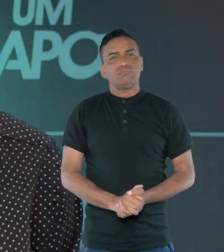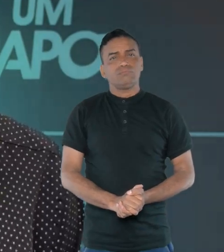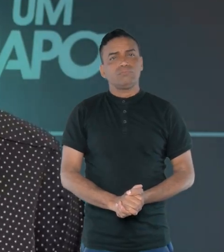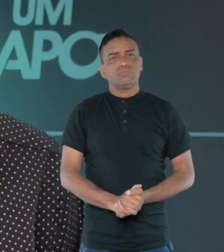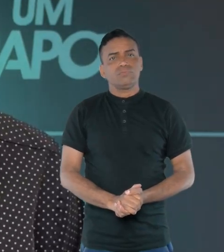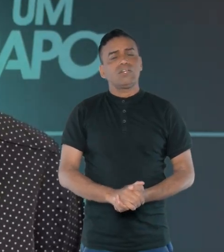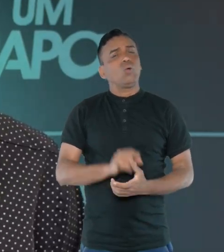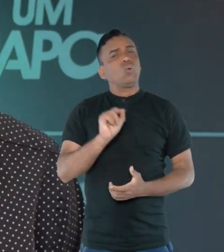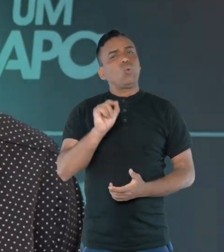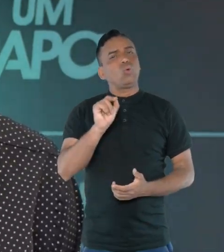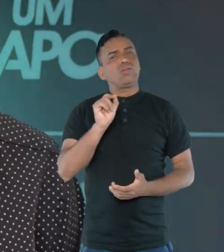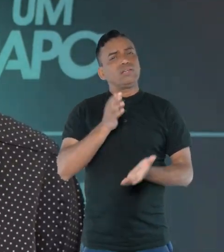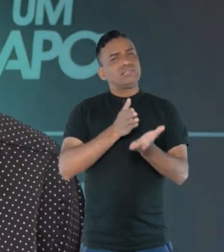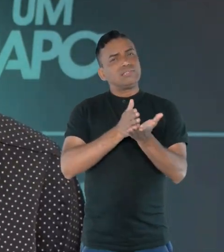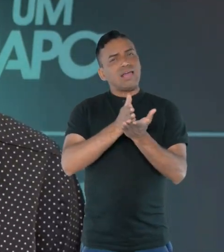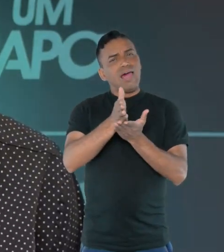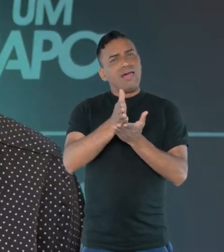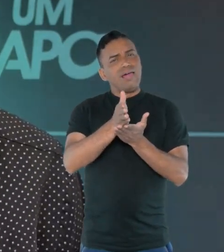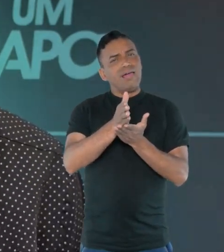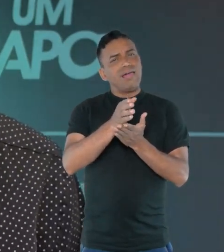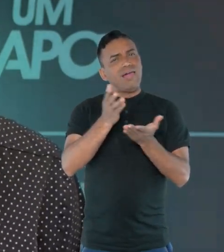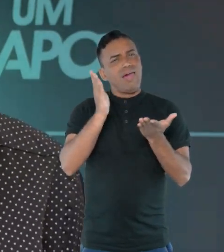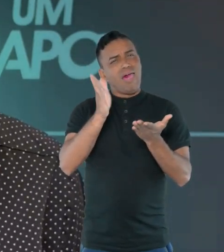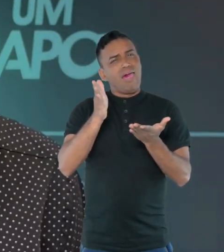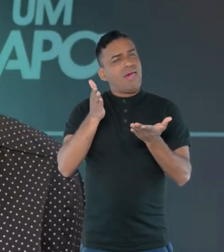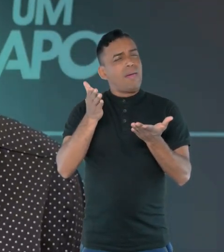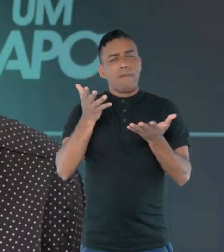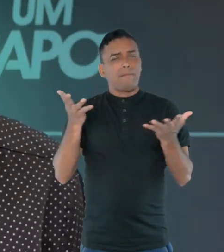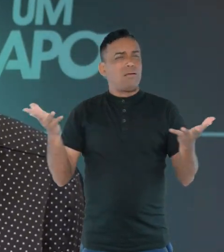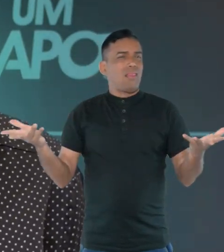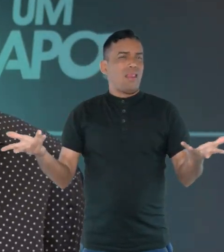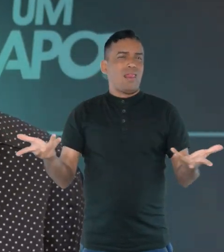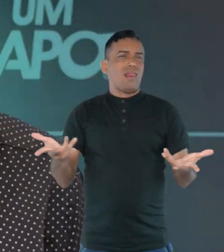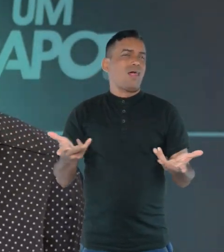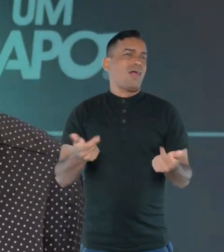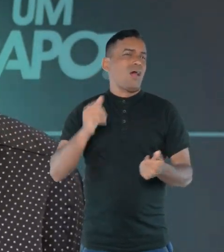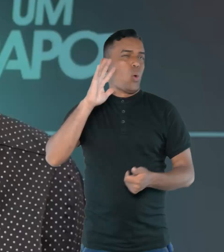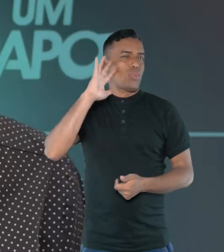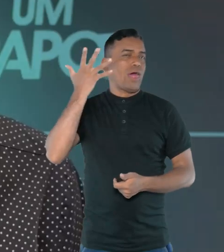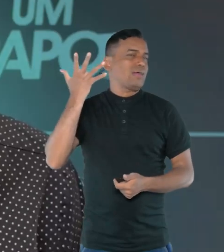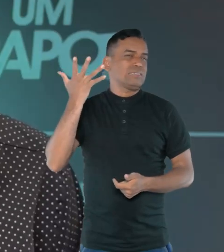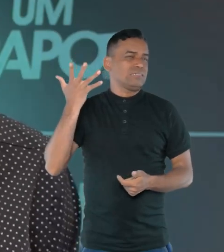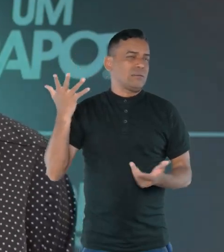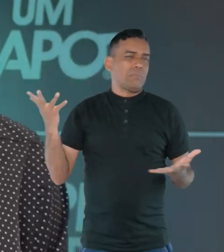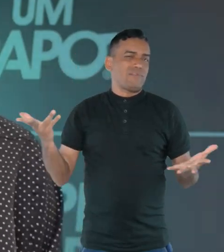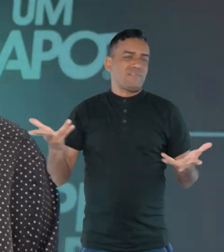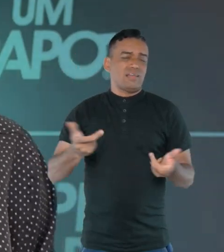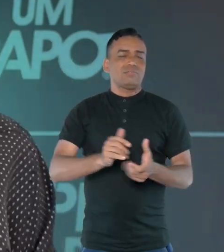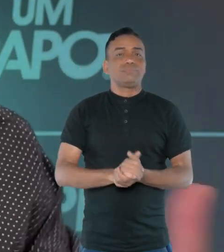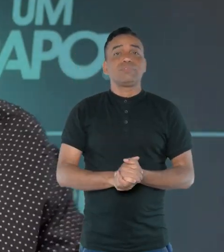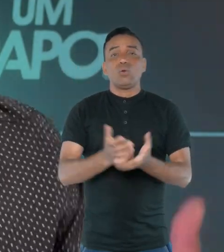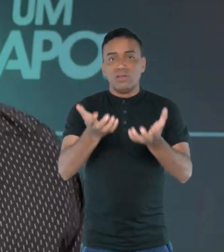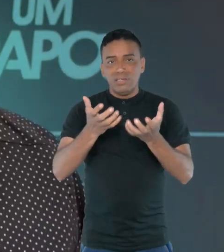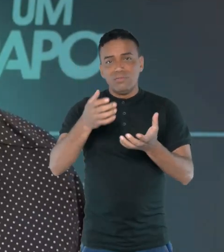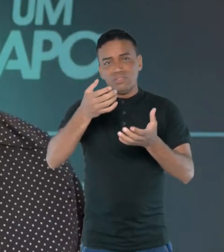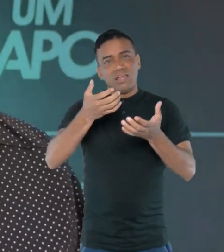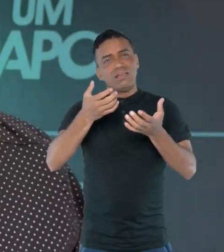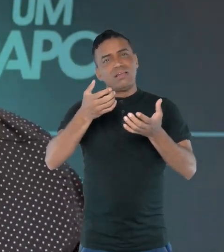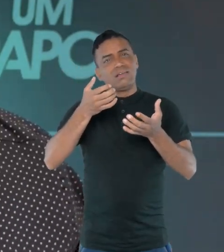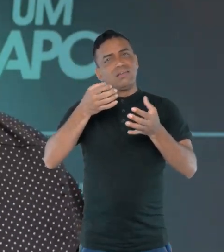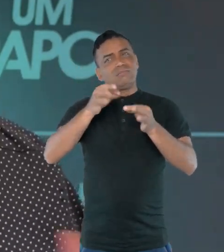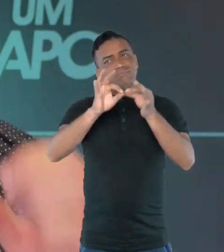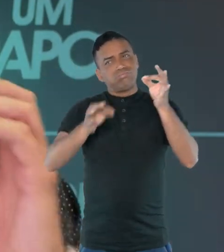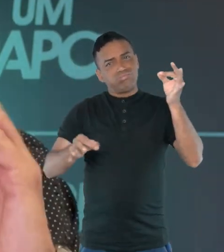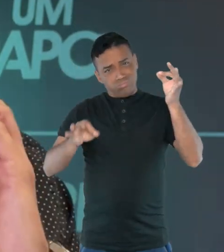O que segue é absolutamente arrebatador. E aí eu queria que você comentasse,